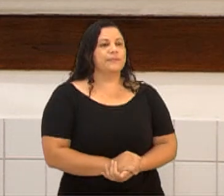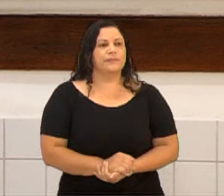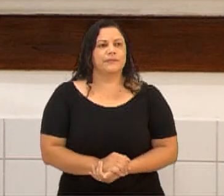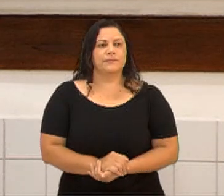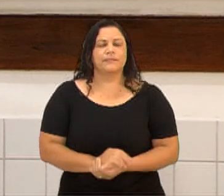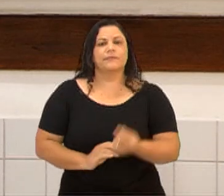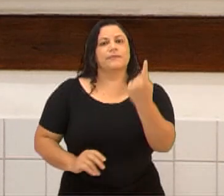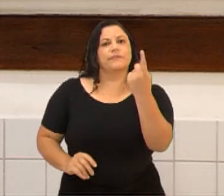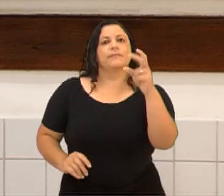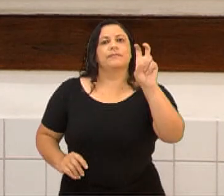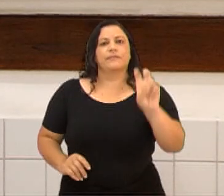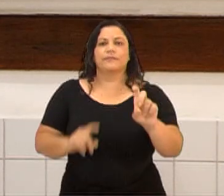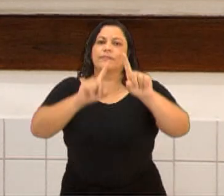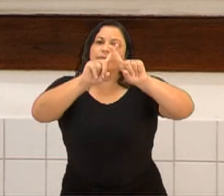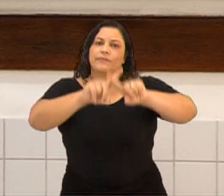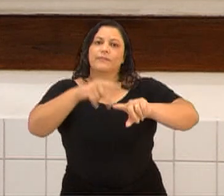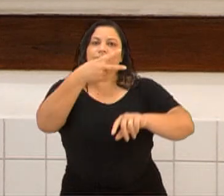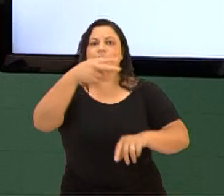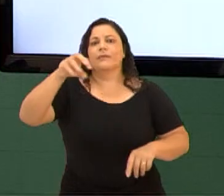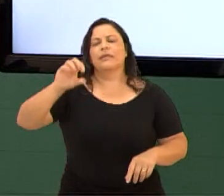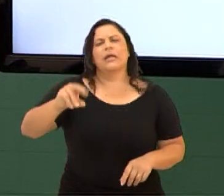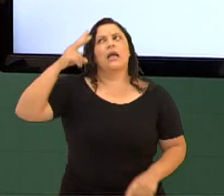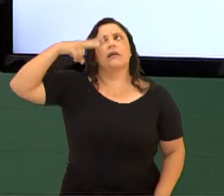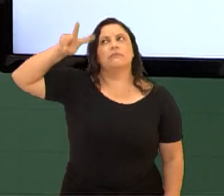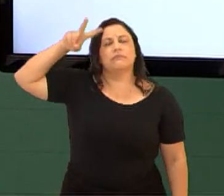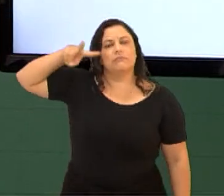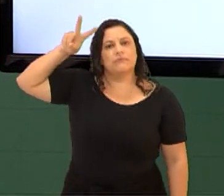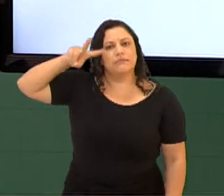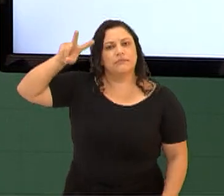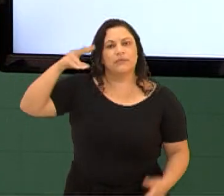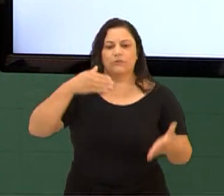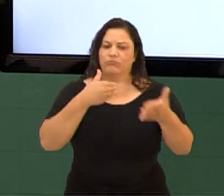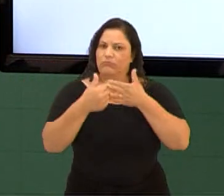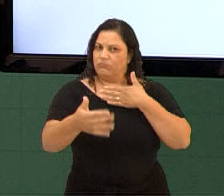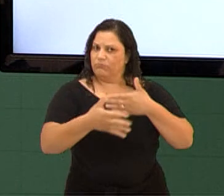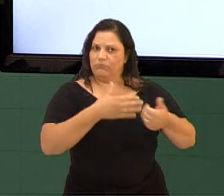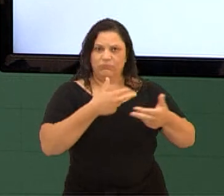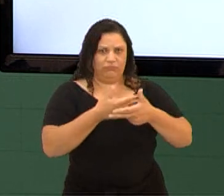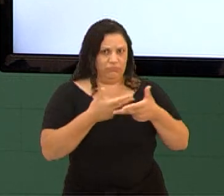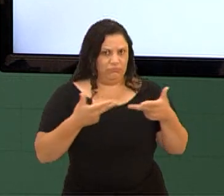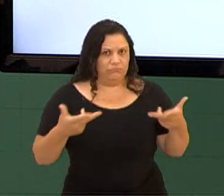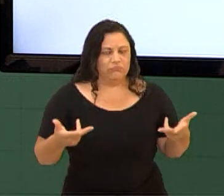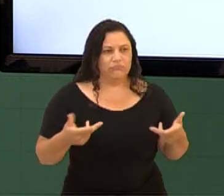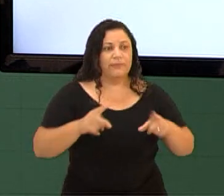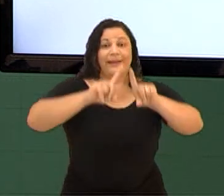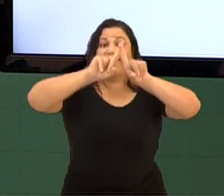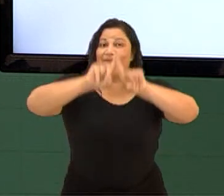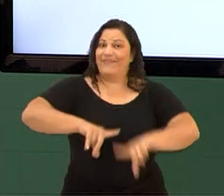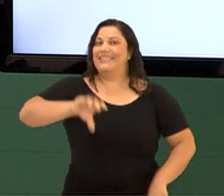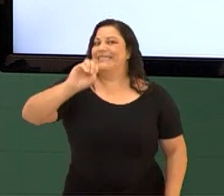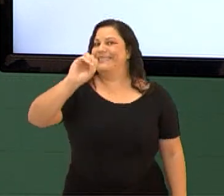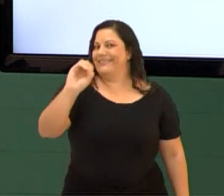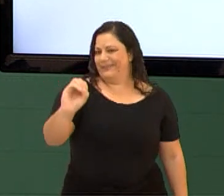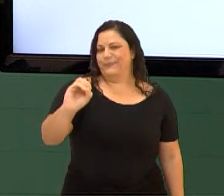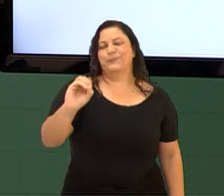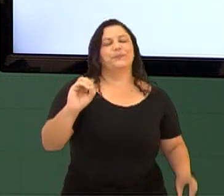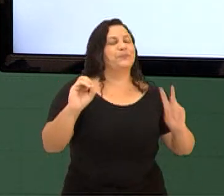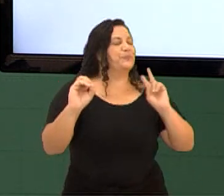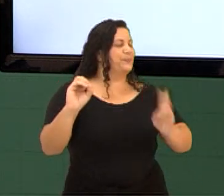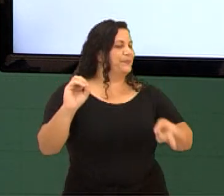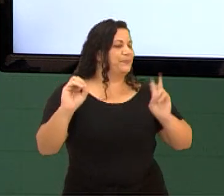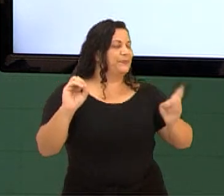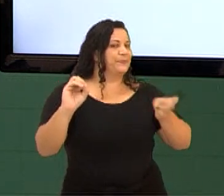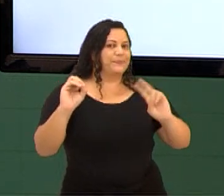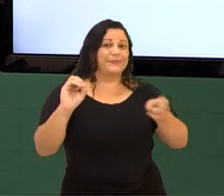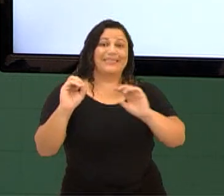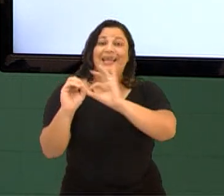que vocês têm que sempre lembrar? Qualquer coisa vezes zero é sempre zero. O zero